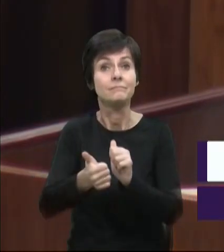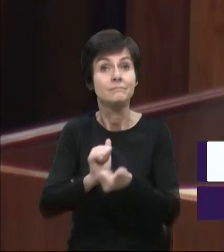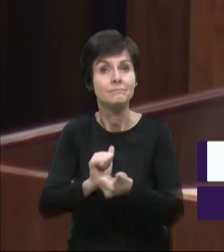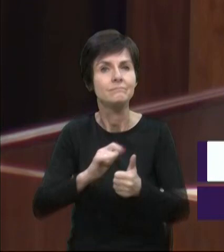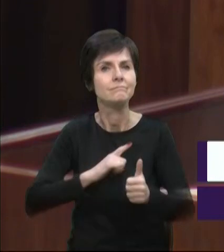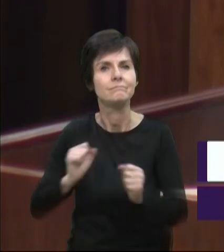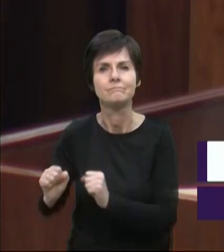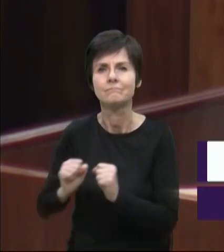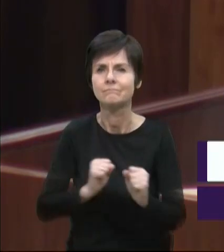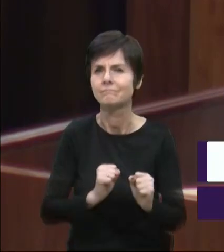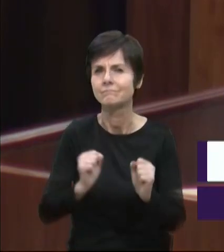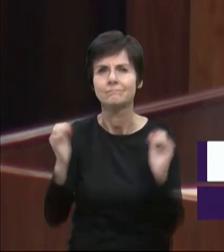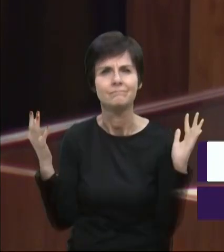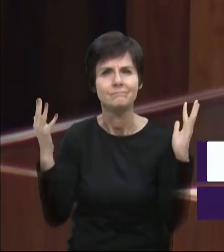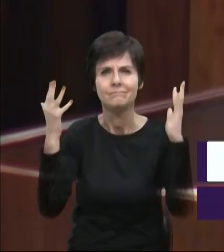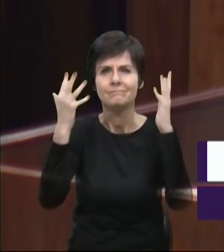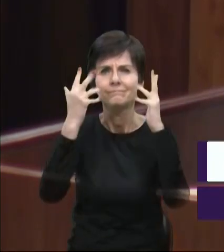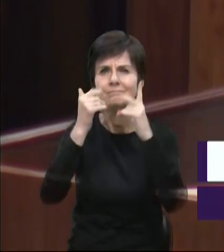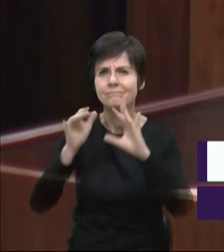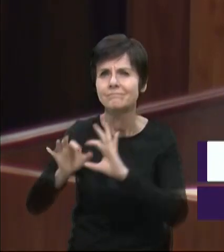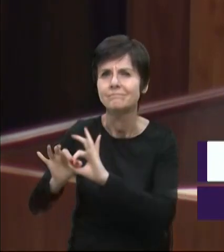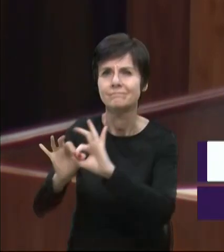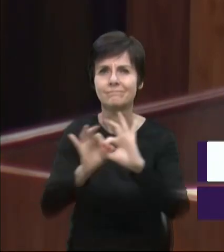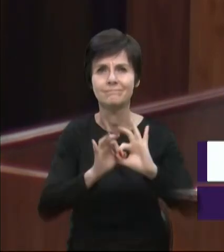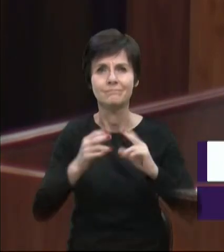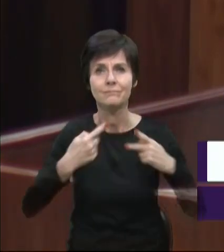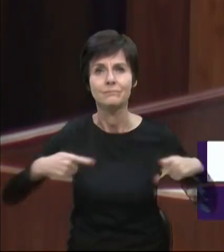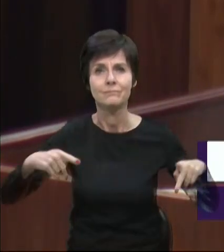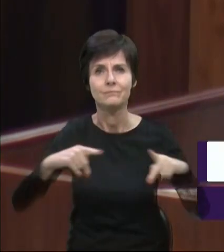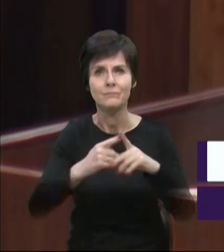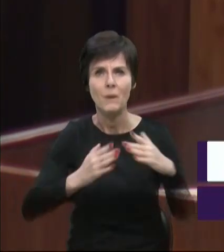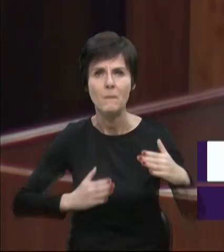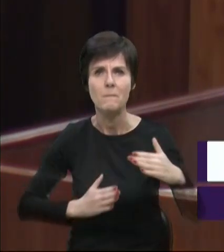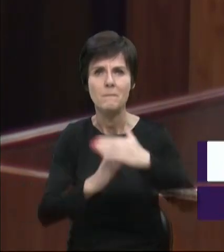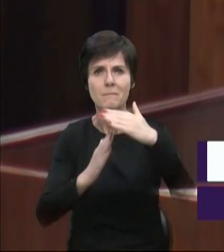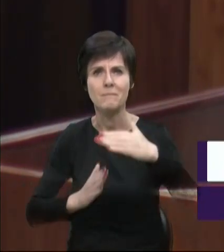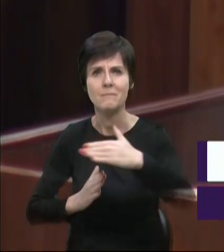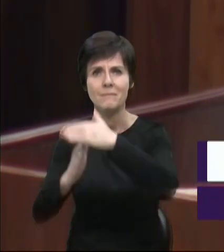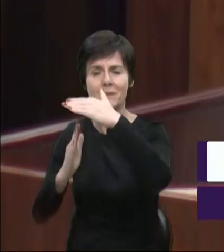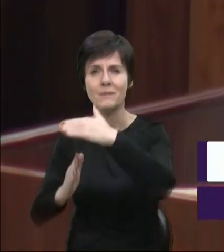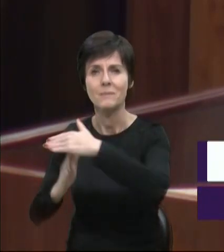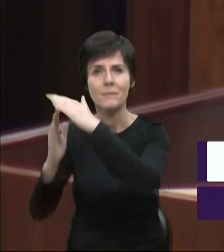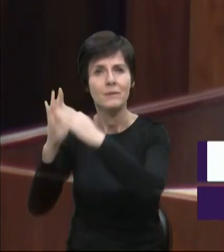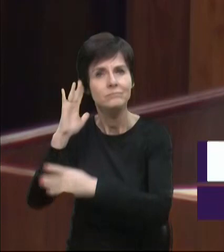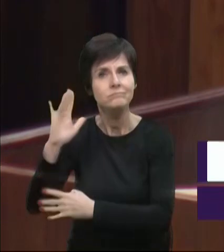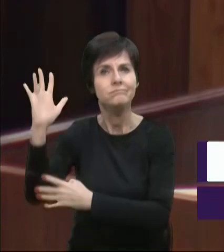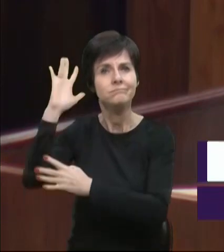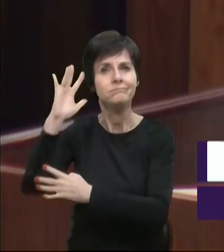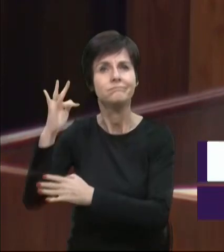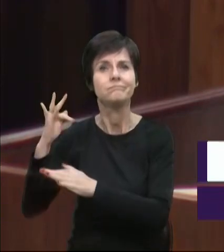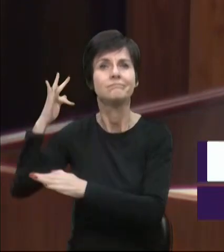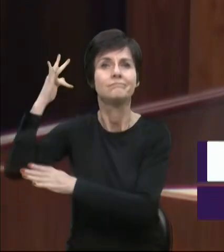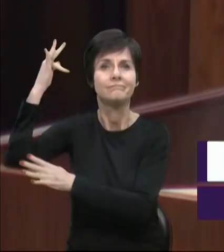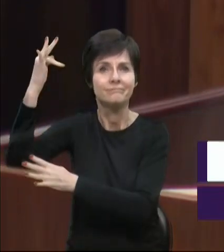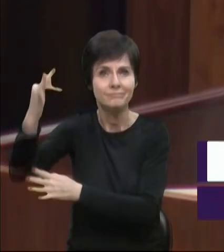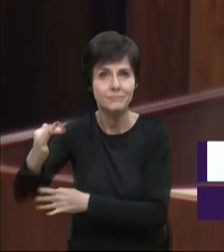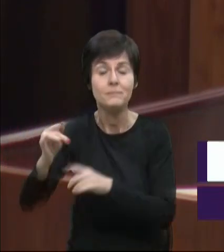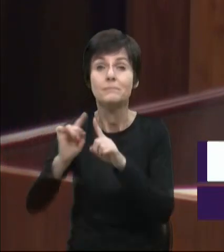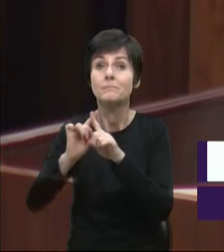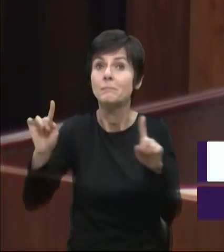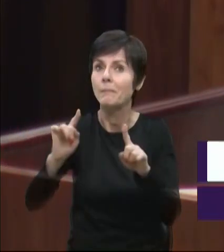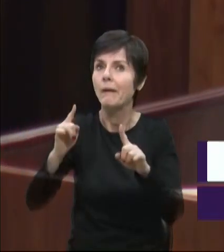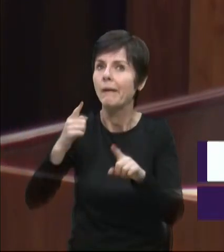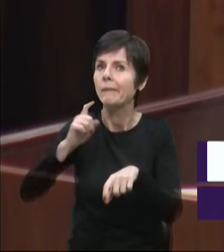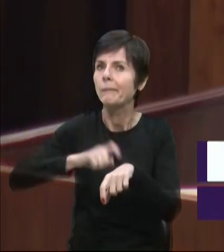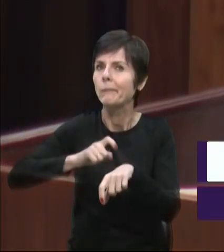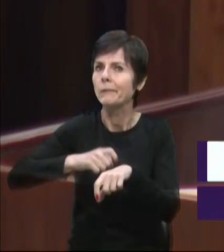poder extraordinário de unir povos, de quebrar barreiras e de inspirar gerações. No entanto, por muito tempo, o esforço e